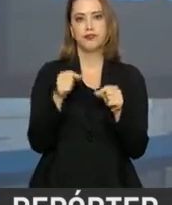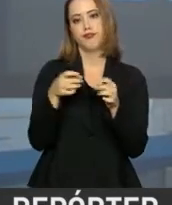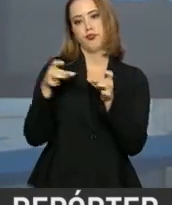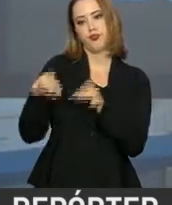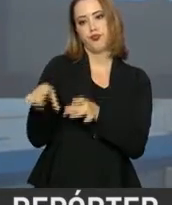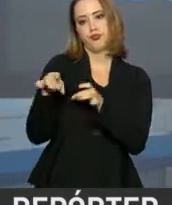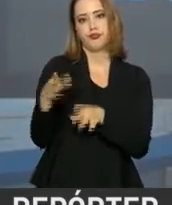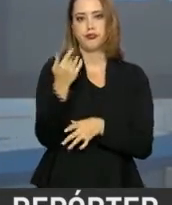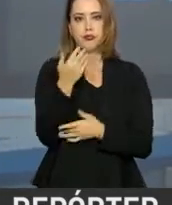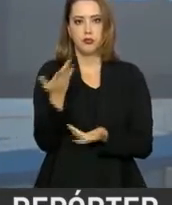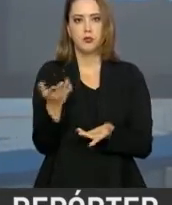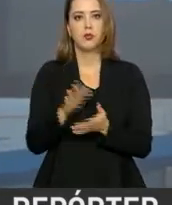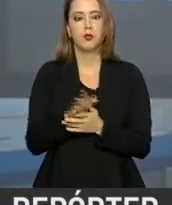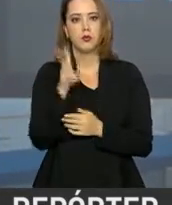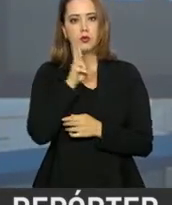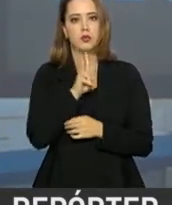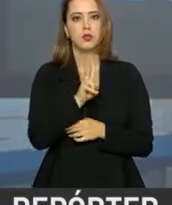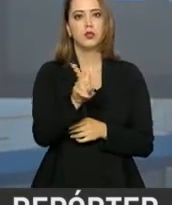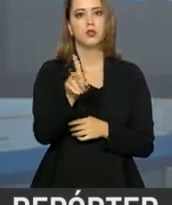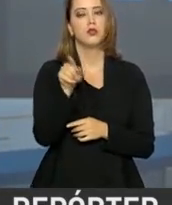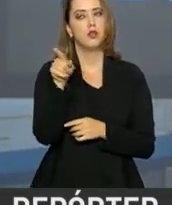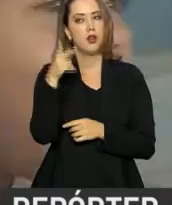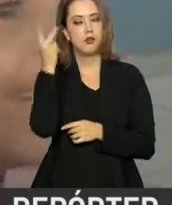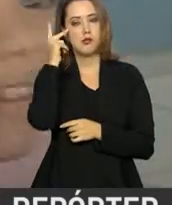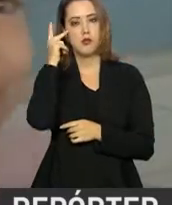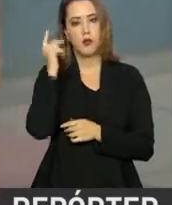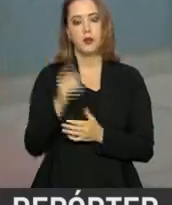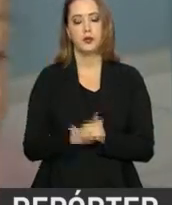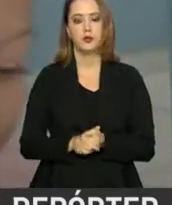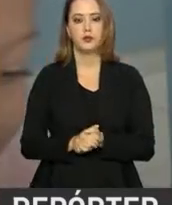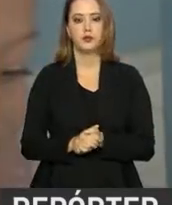na reportagem da nossa equipe em são paulo